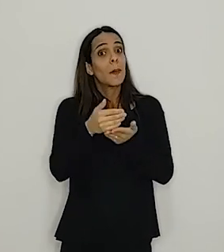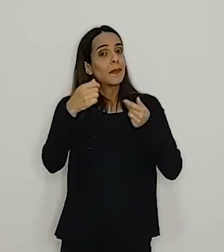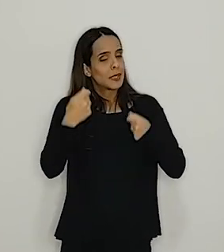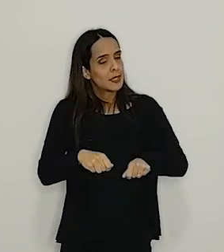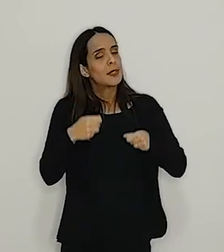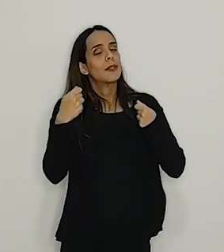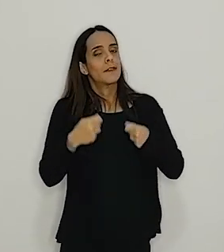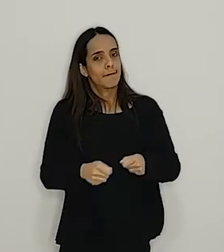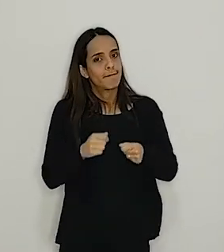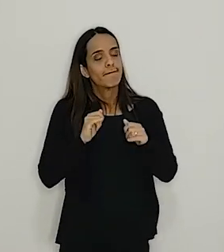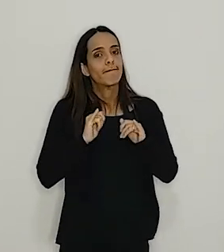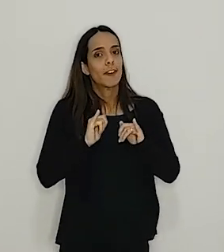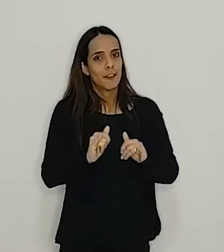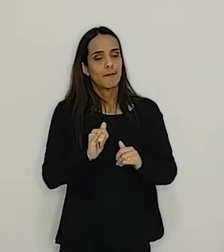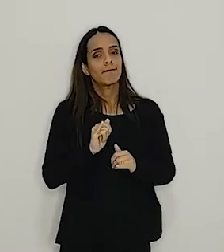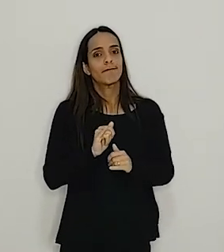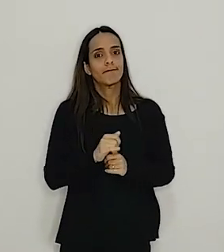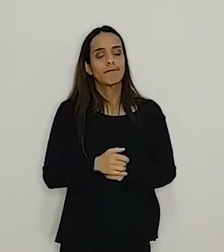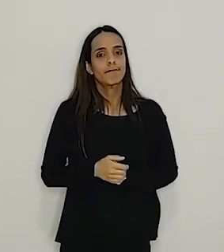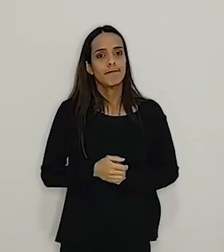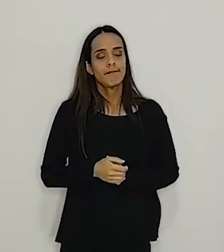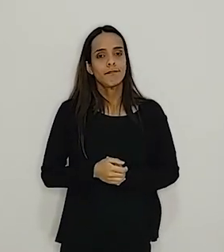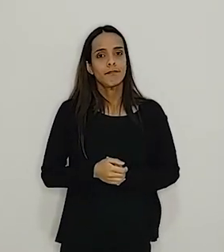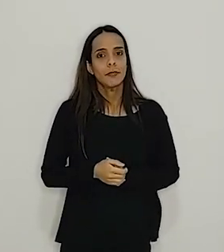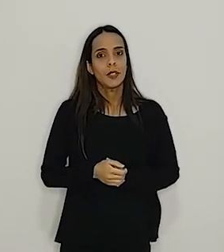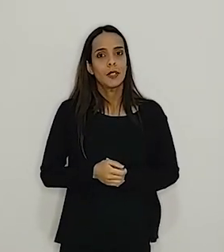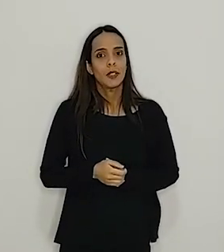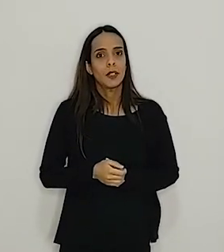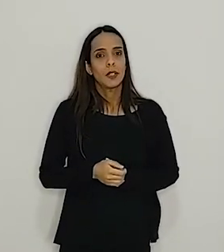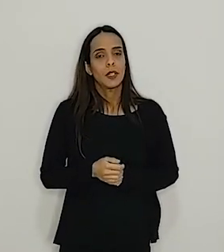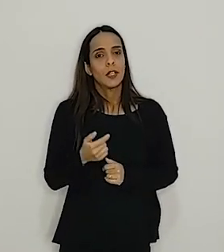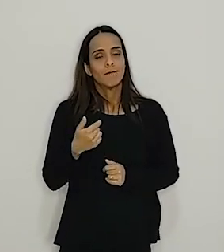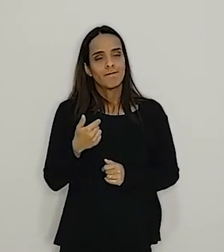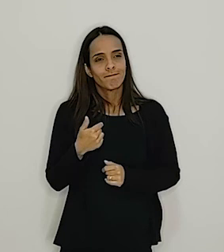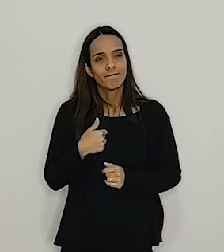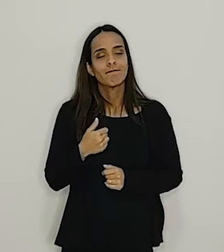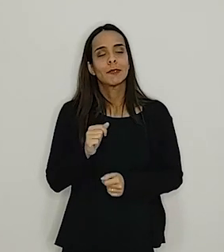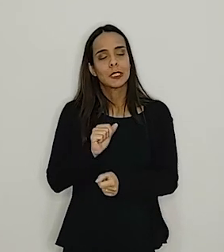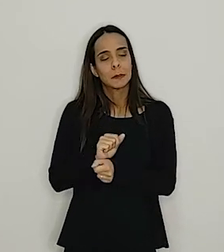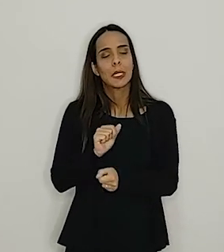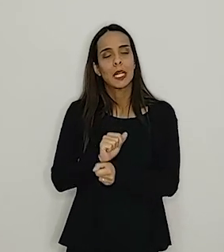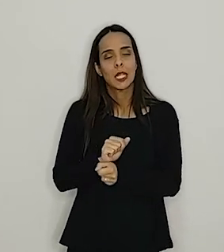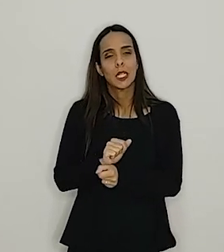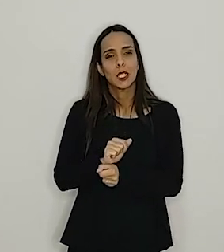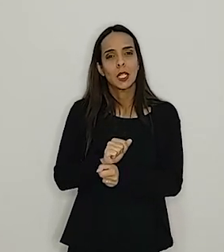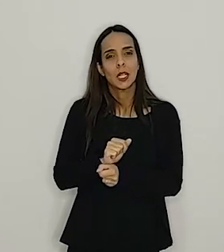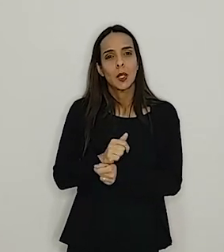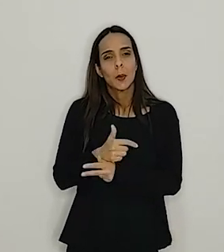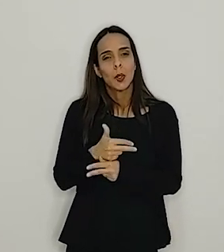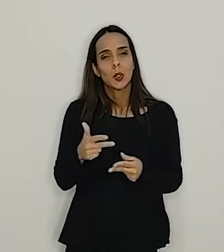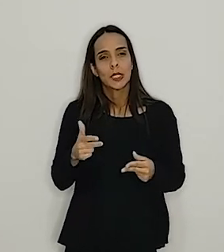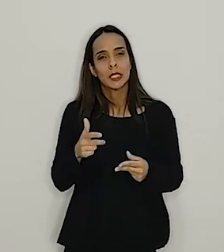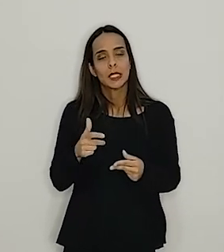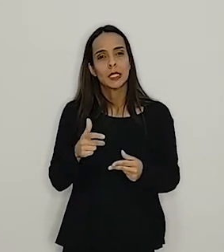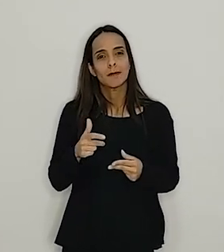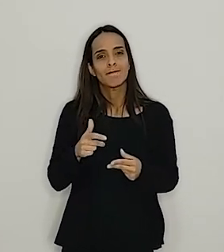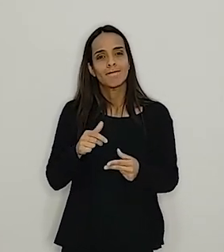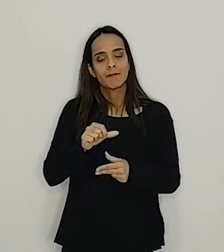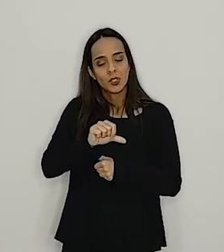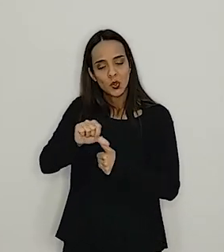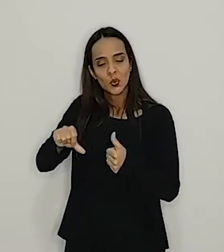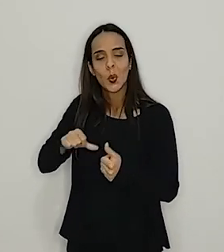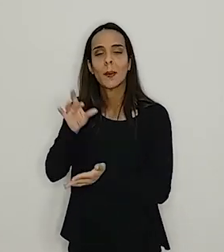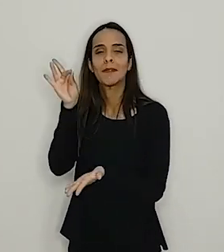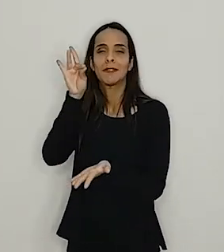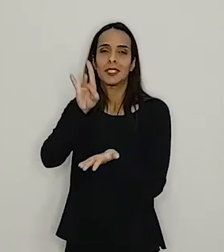uma necessidade de se fazer isso. E eu espero de fato que possa ser algo que gere transformação